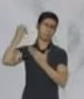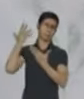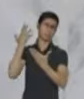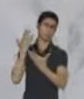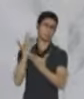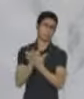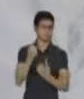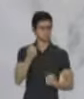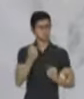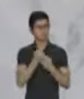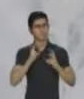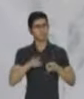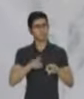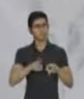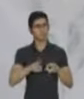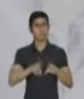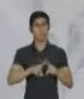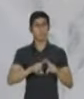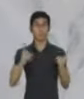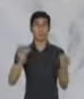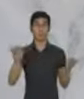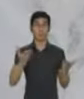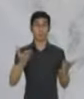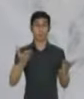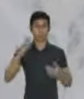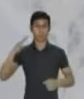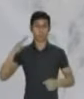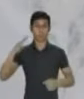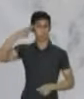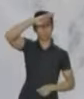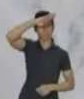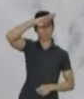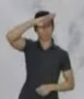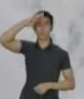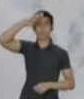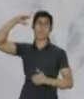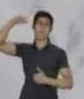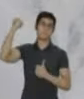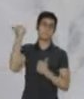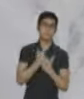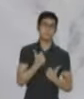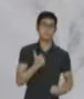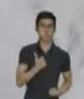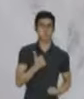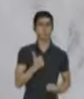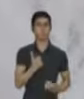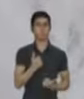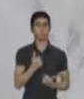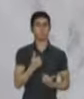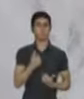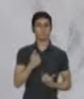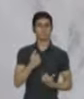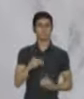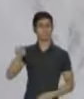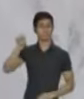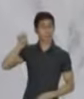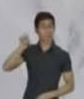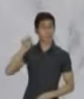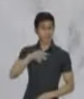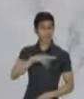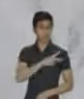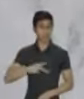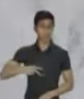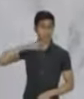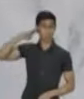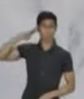derrotados por esse que está hoje na presidência da república o senhor já emocionaram aquele que pediu que a